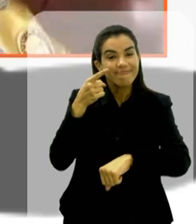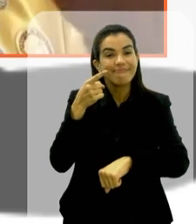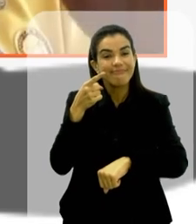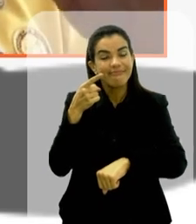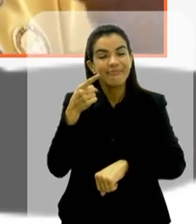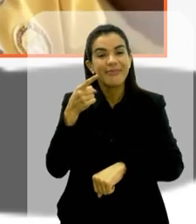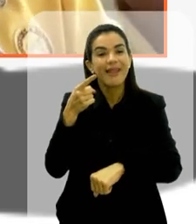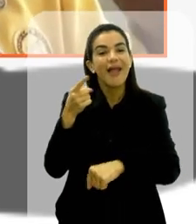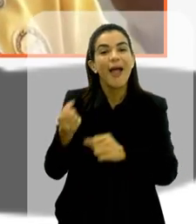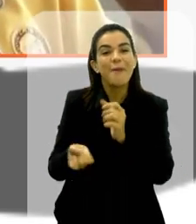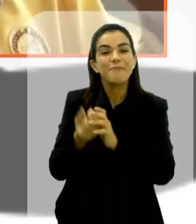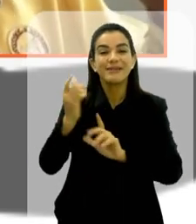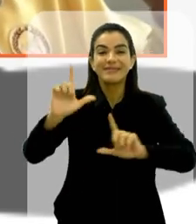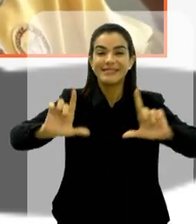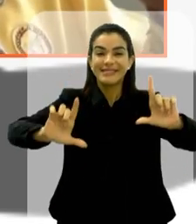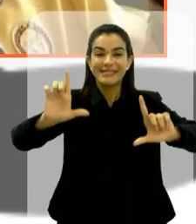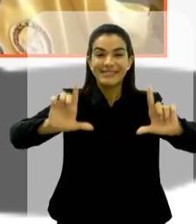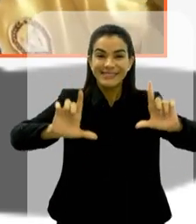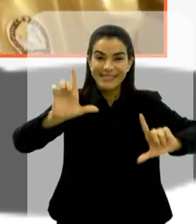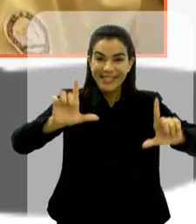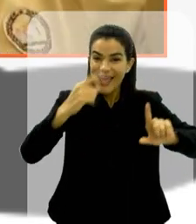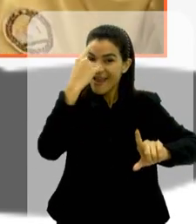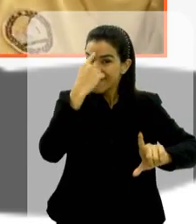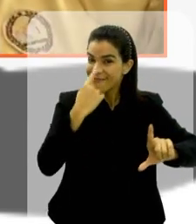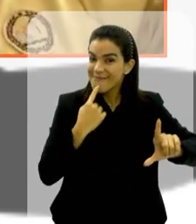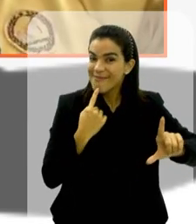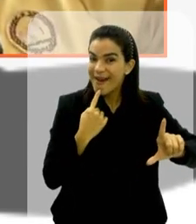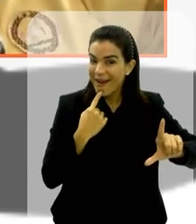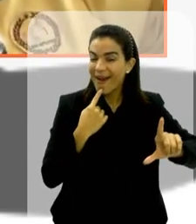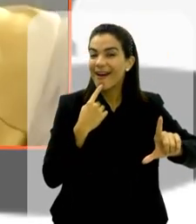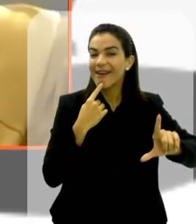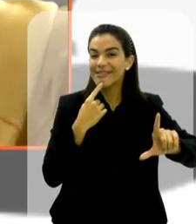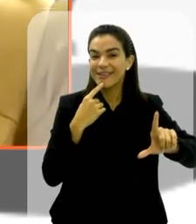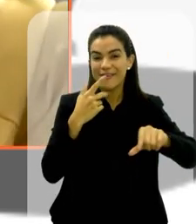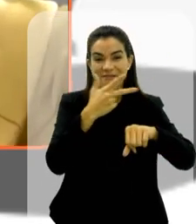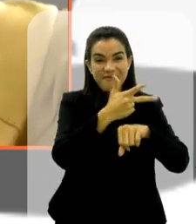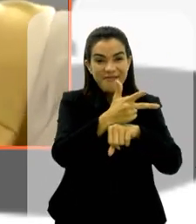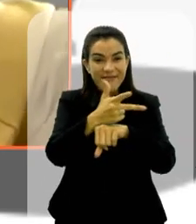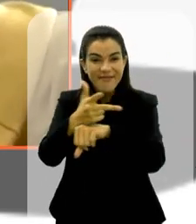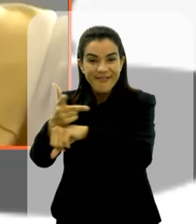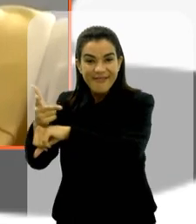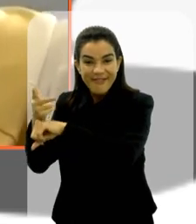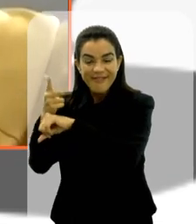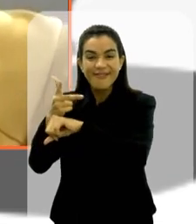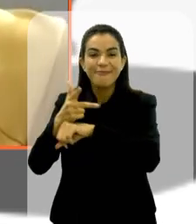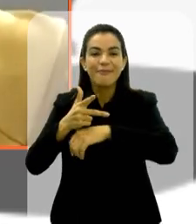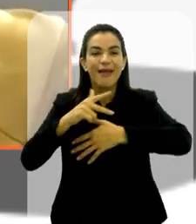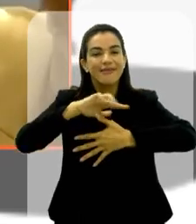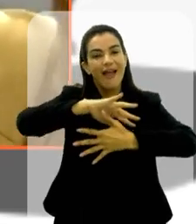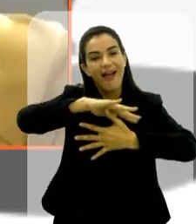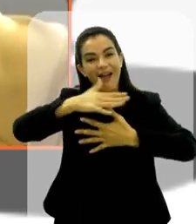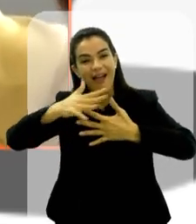de repente apareceu na televisão uma imagem de uma filmagem que fizeram da Mata Atlântica,